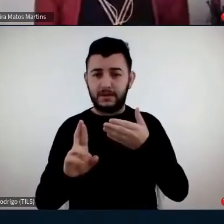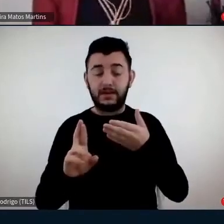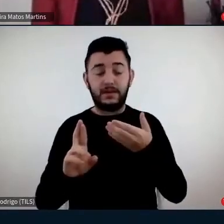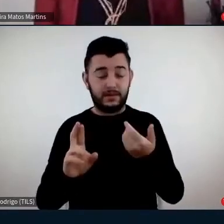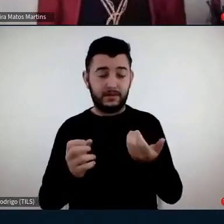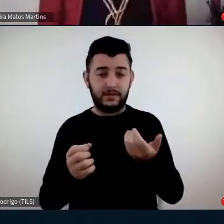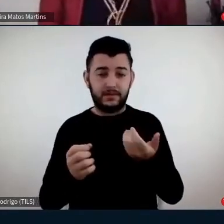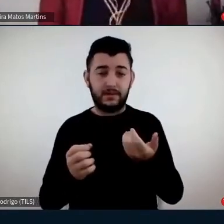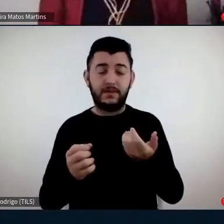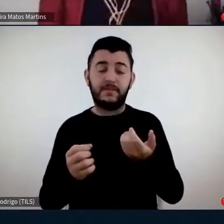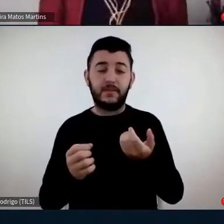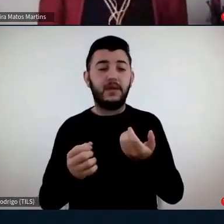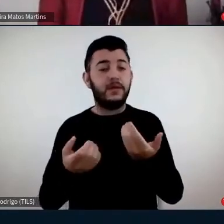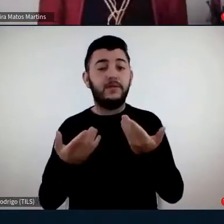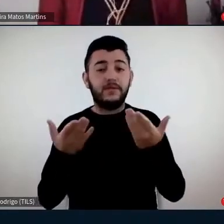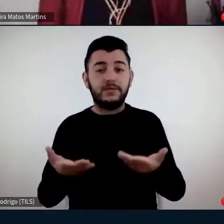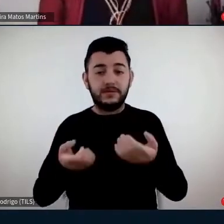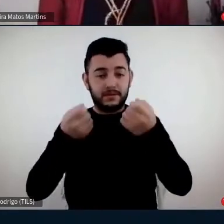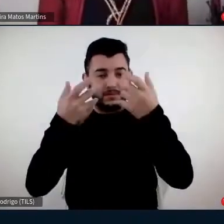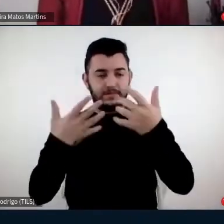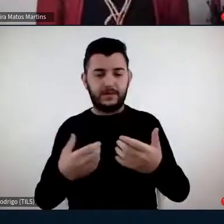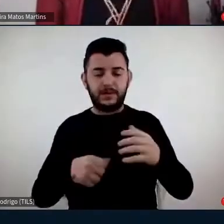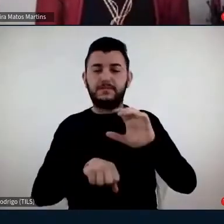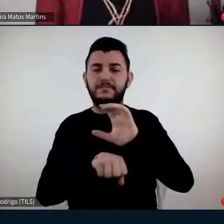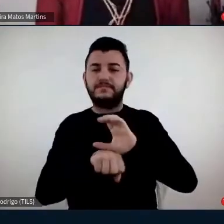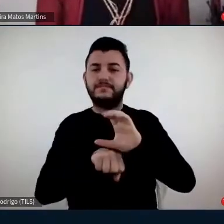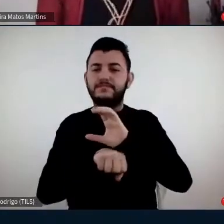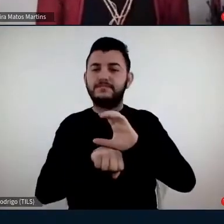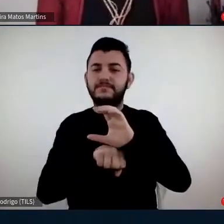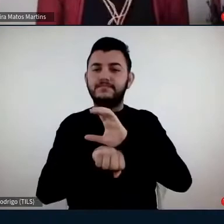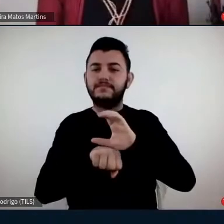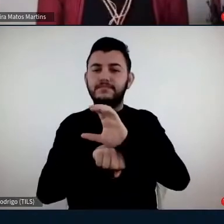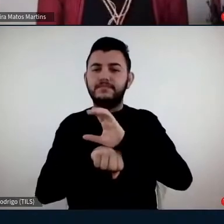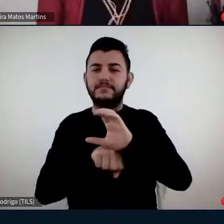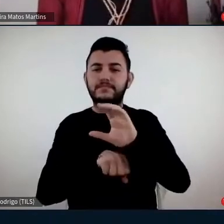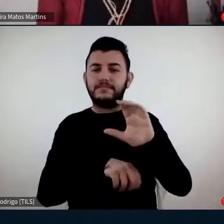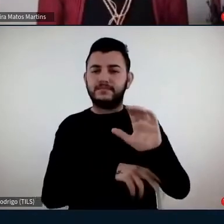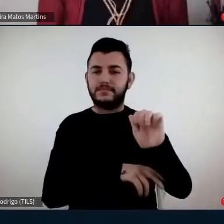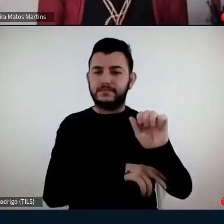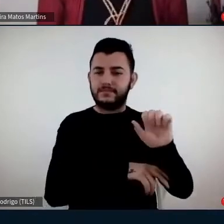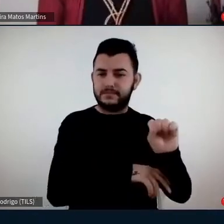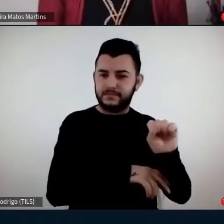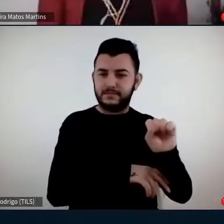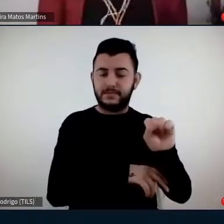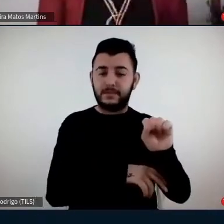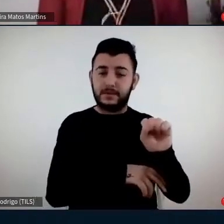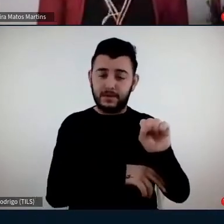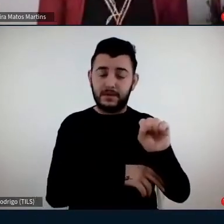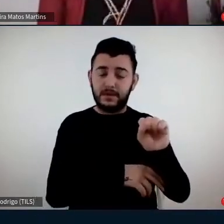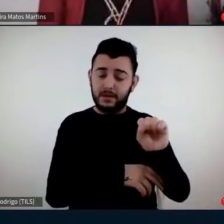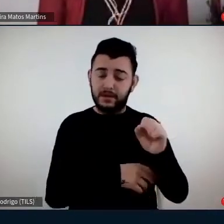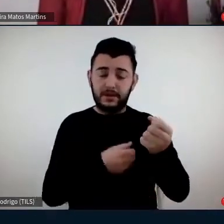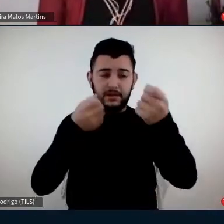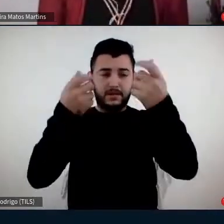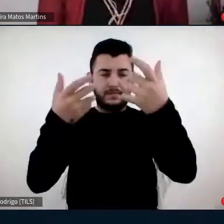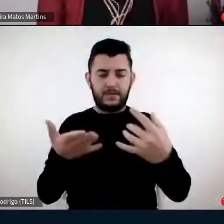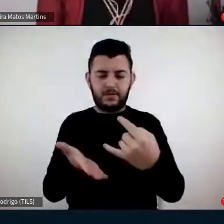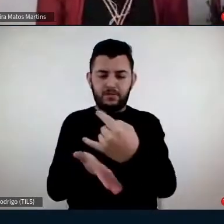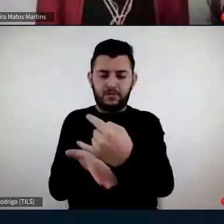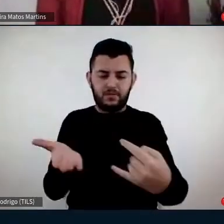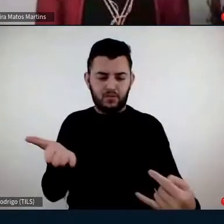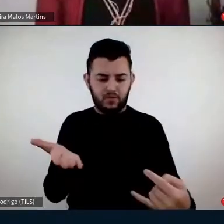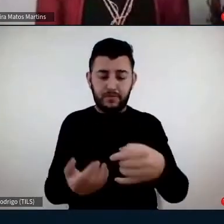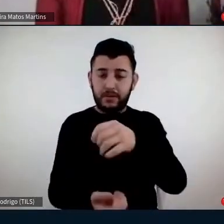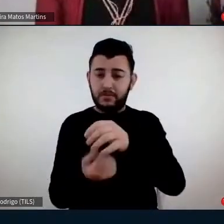vai falar sobre os CAS. E aí você acaba citando um documento de criação. Mas aí você coloca